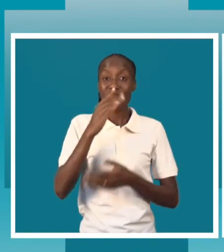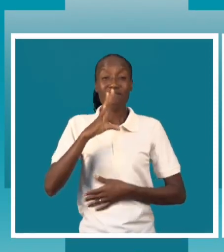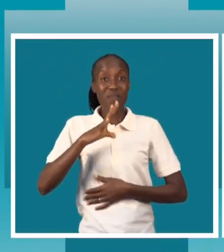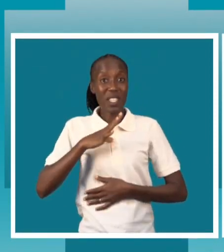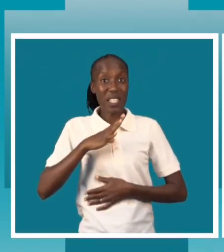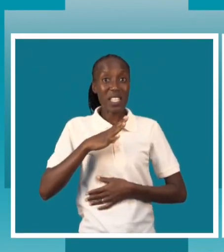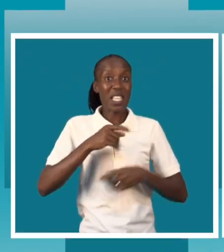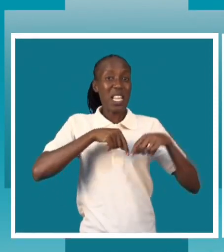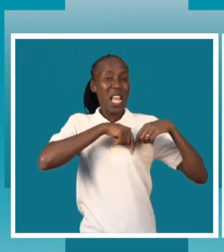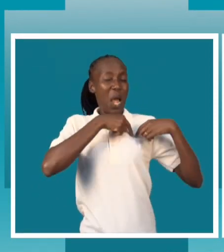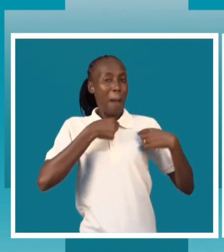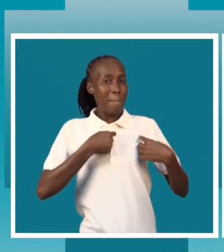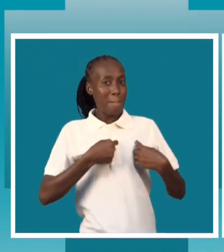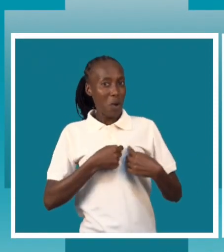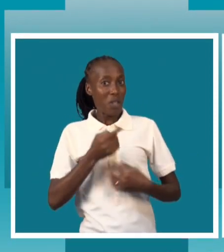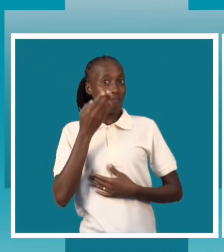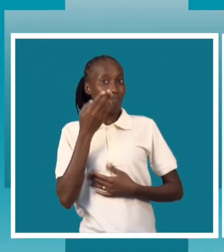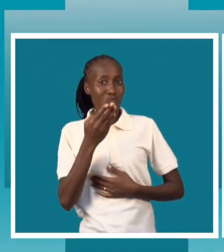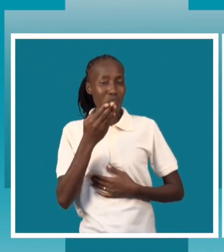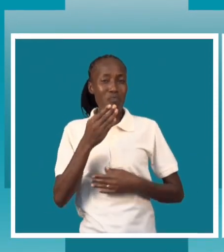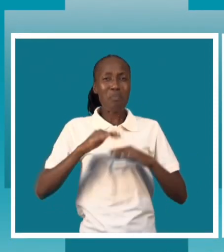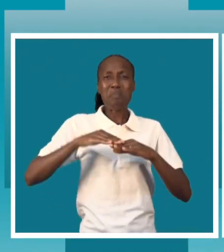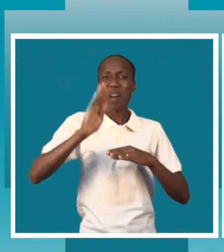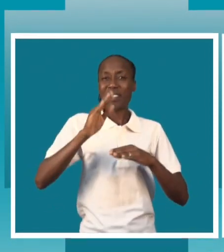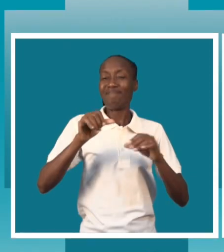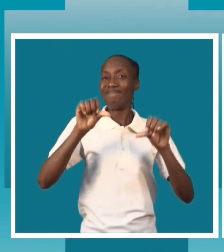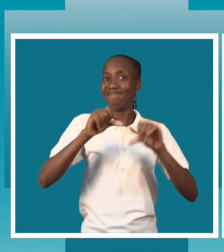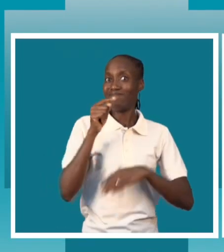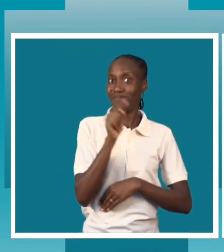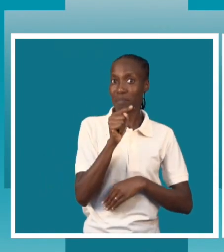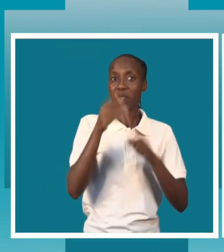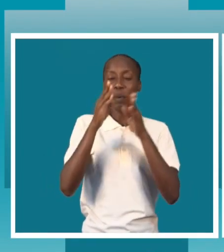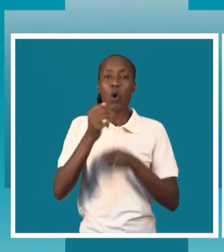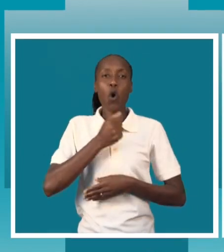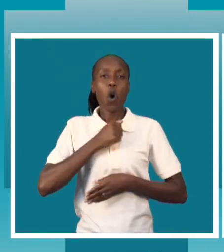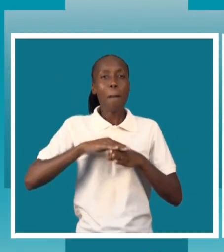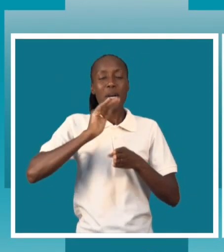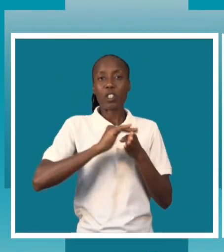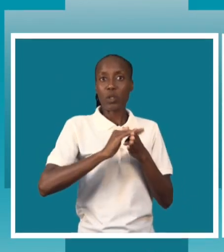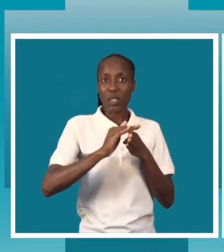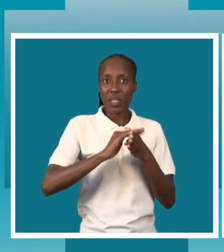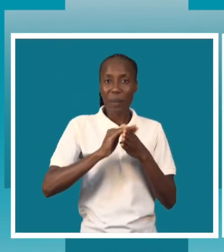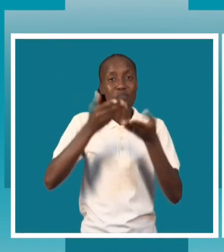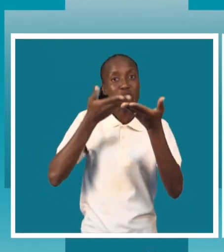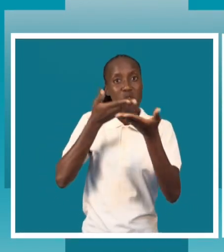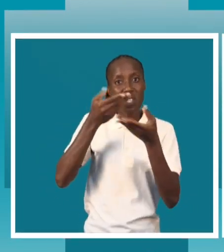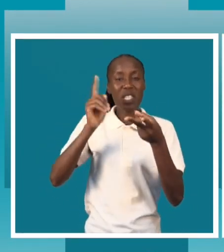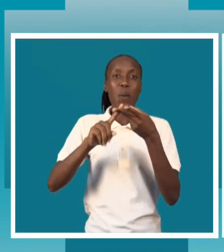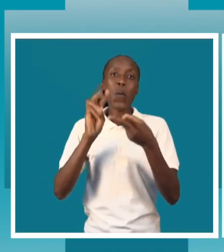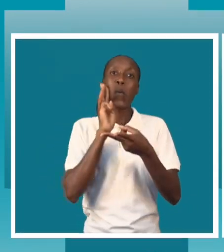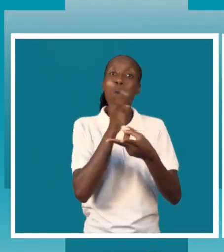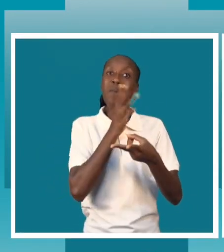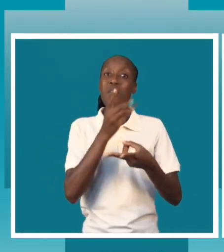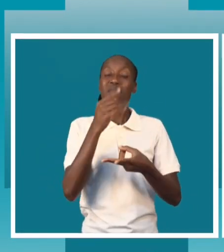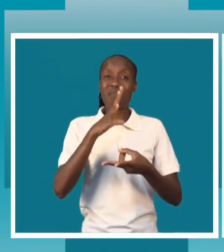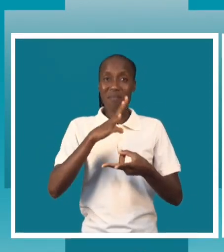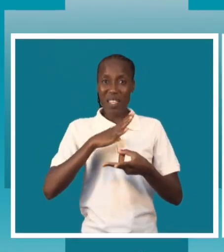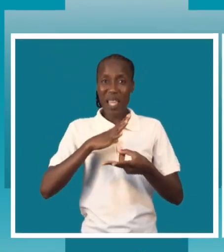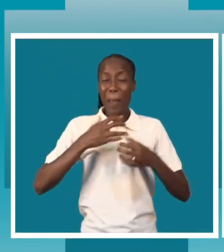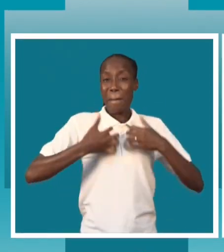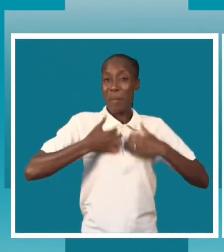Mais do que isso, é sinal de que seu amor pela própria imagem é exagerado. Para os amantes dos celulares e das conversas sem fim do WhatsApp,